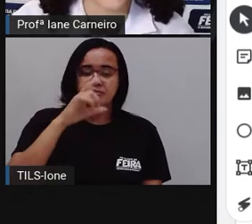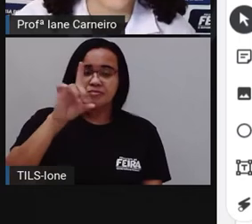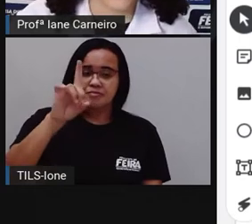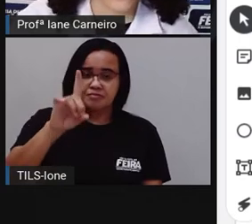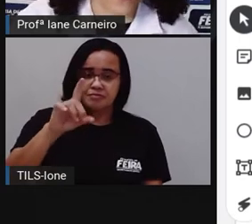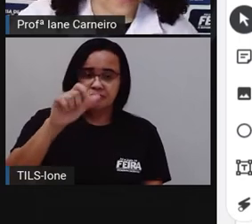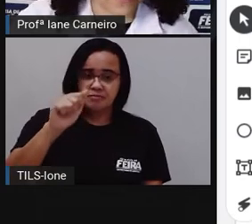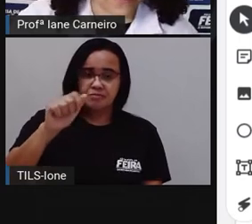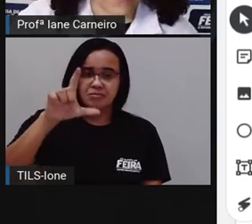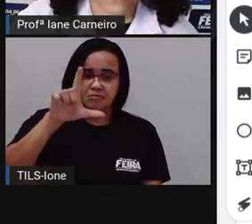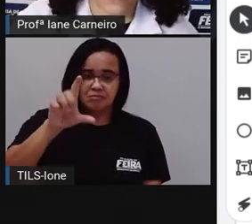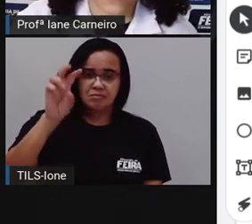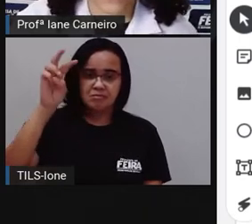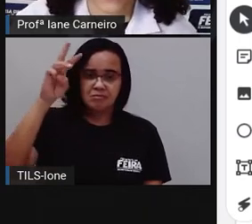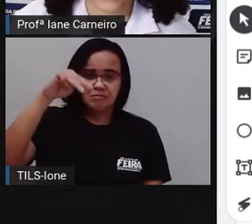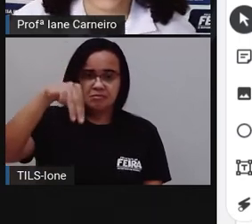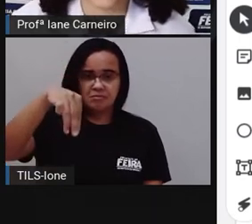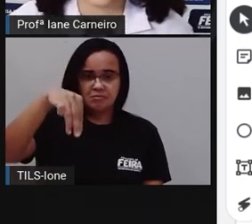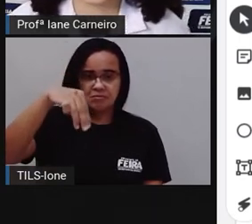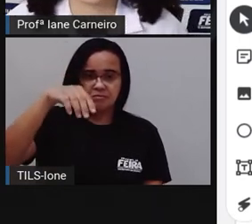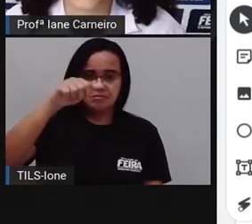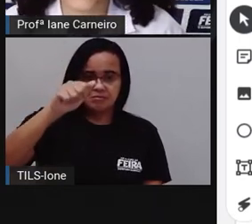tá.